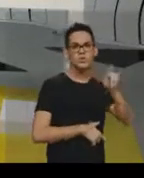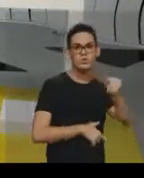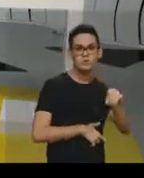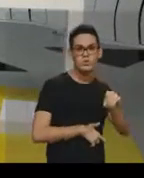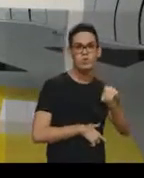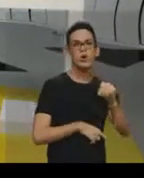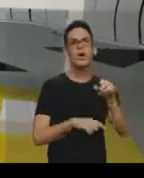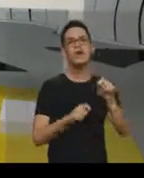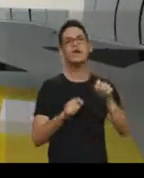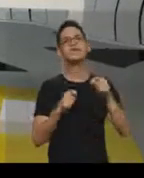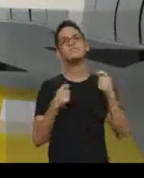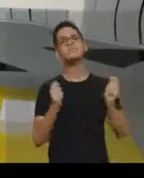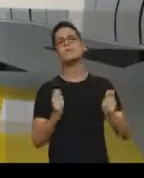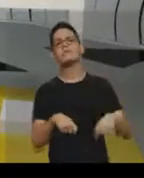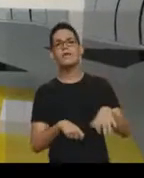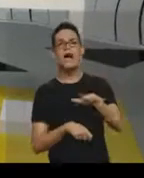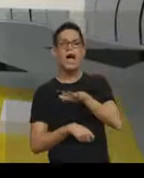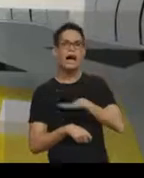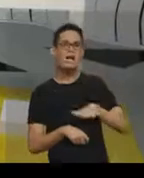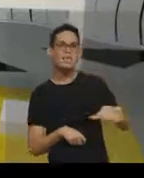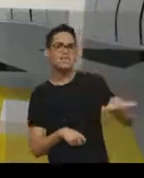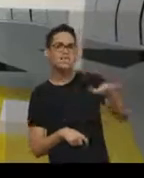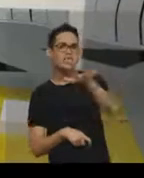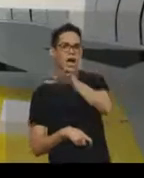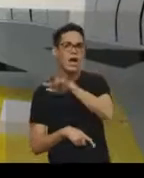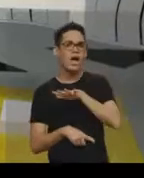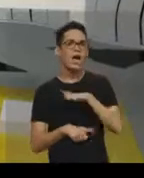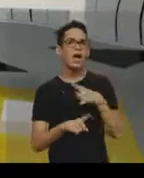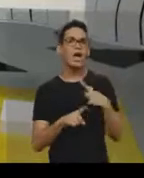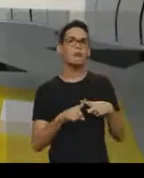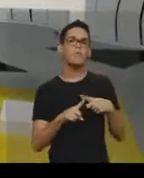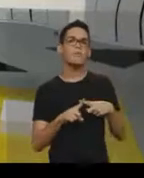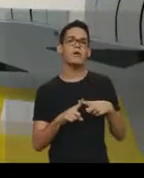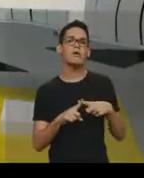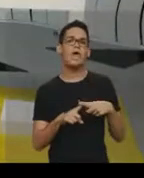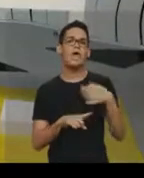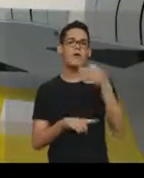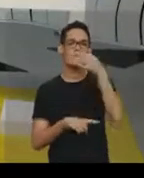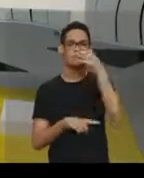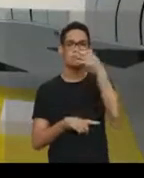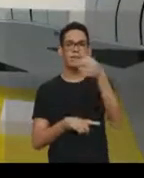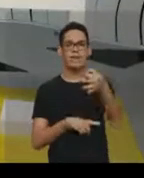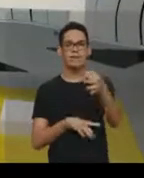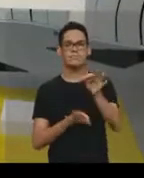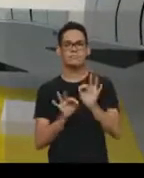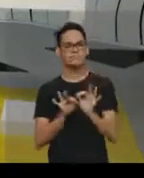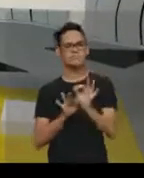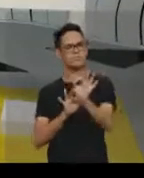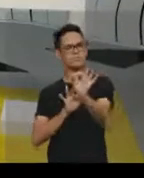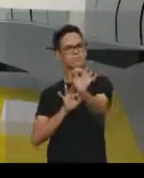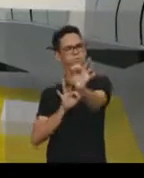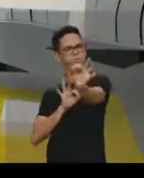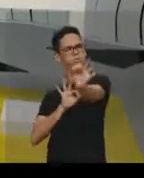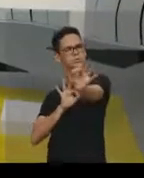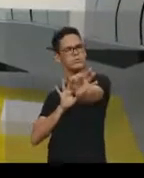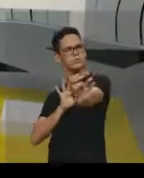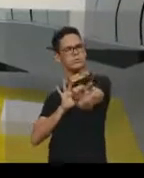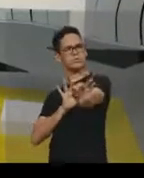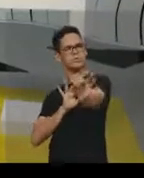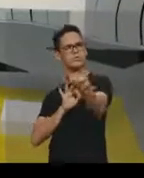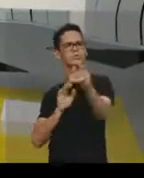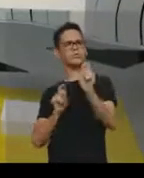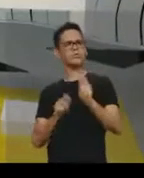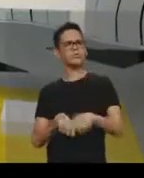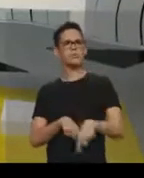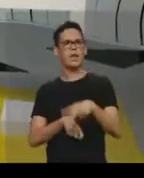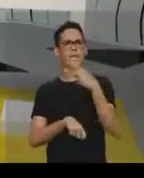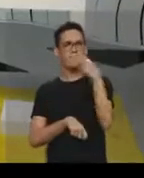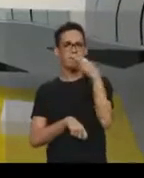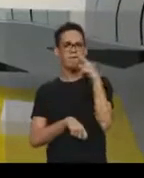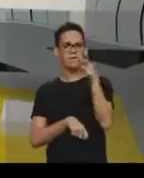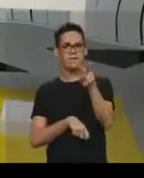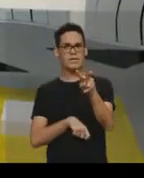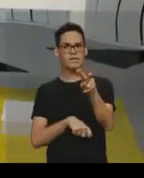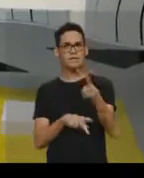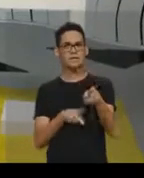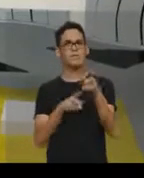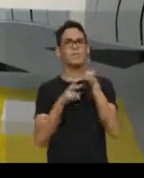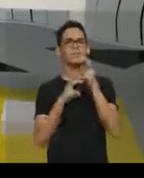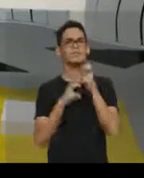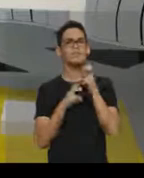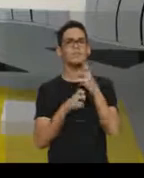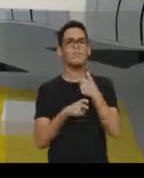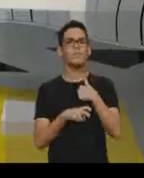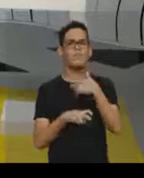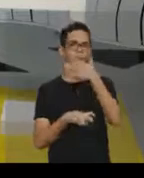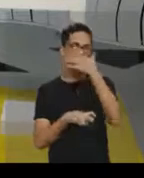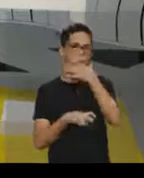possível representar adequadamente, que a ideia seria que eu ficasse bem longe, a ponto de vocês não conseguirem perceber o